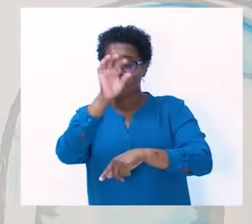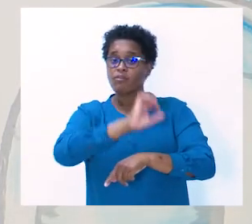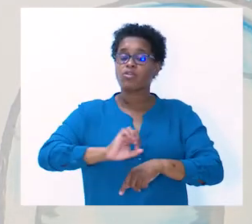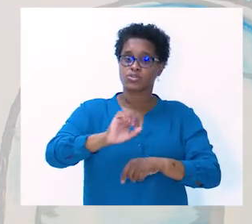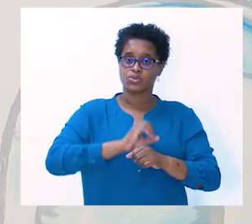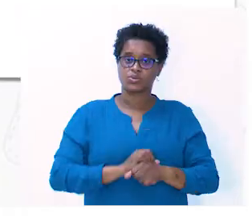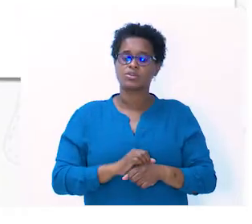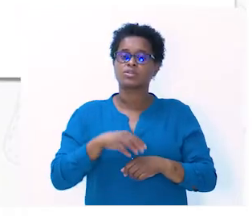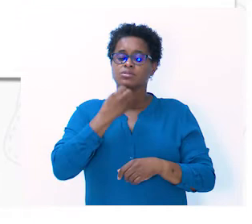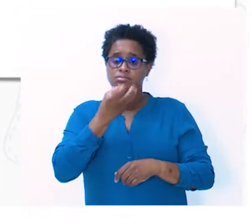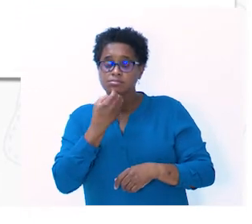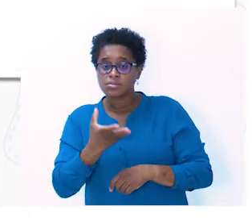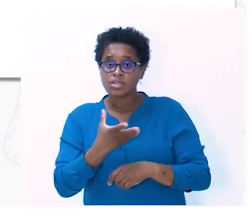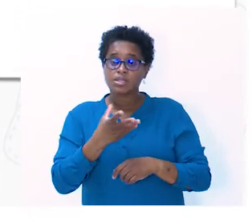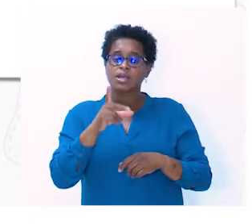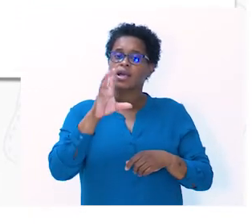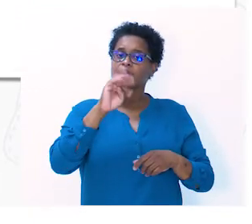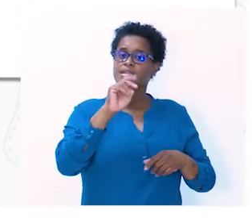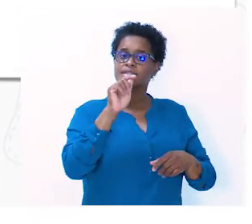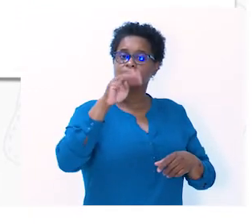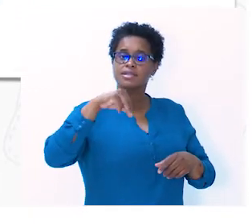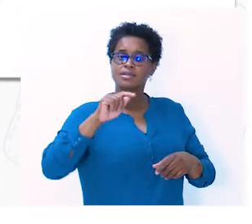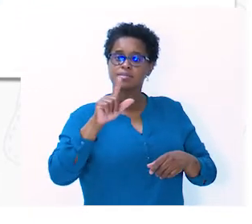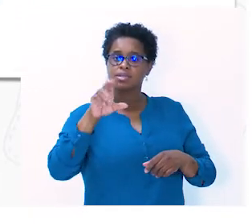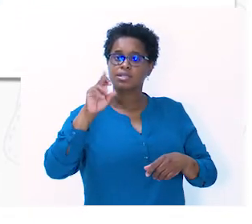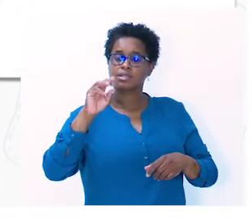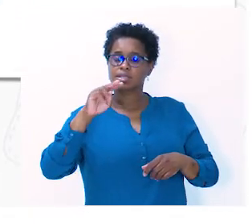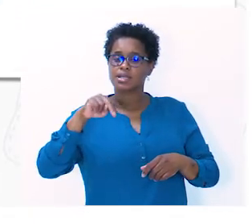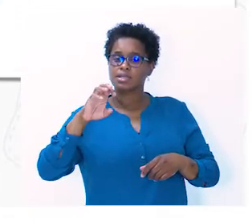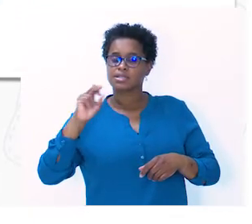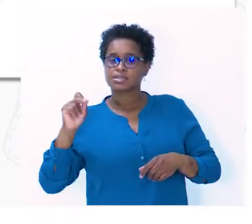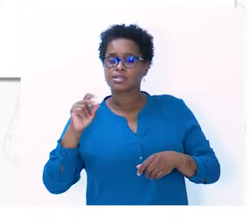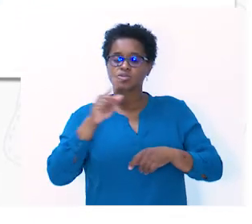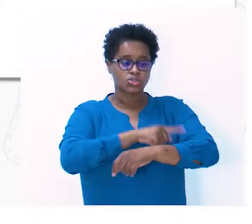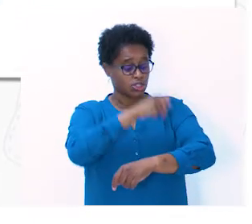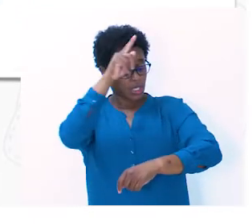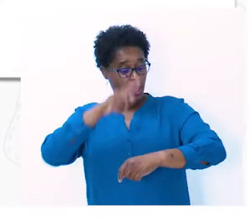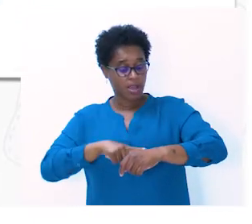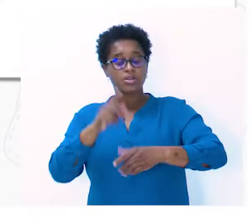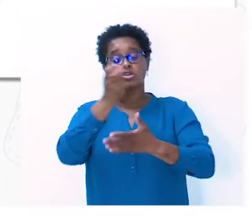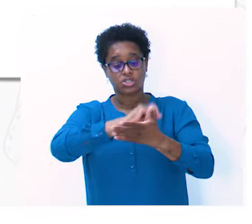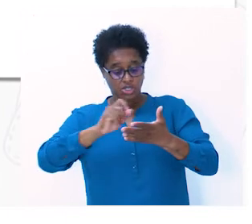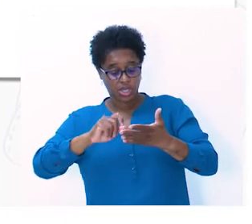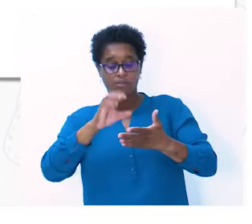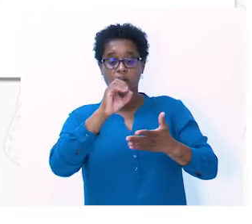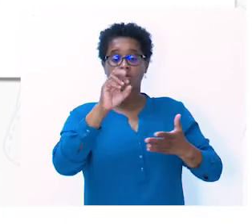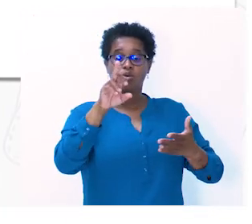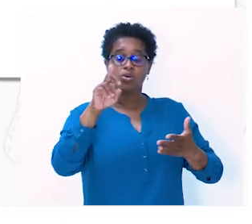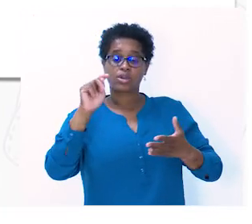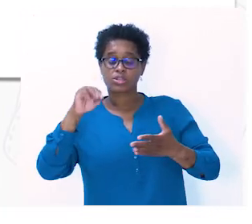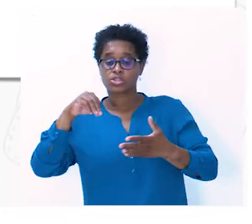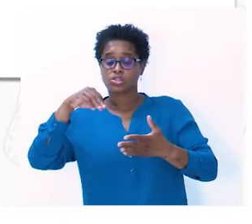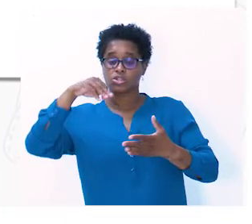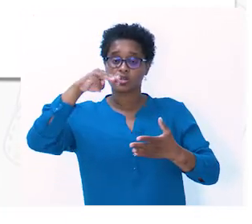vosso professor. Justifica a semelhança dos triângulos e escreve a